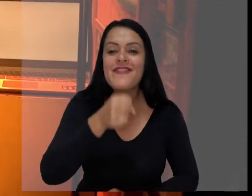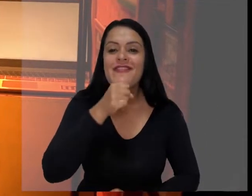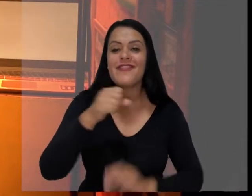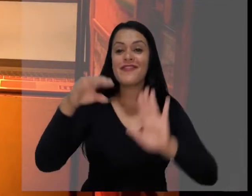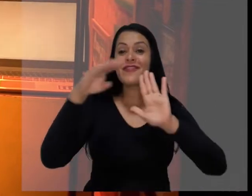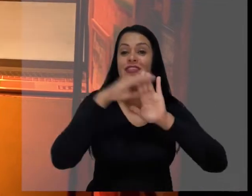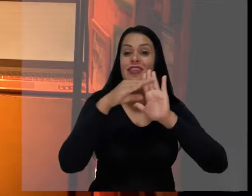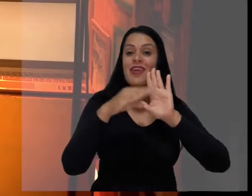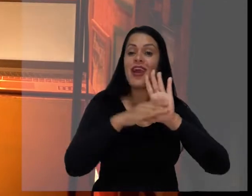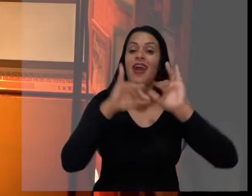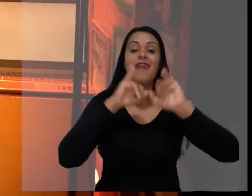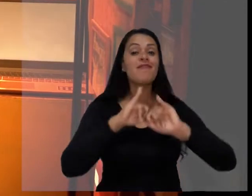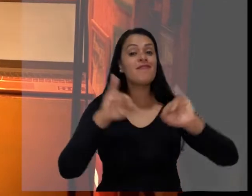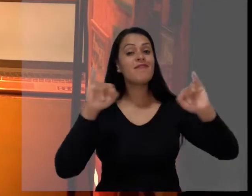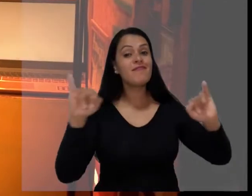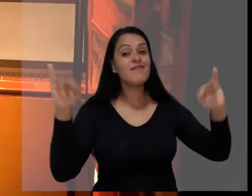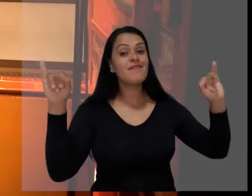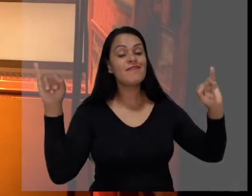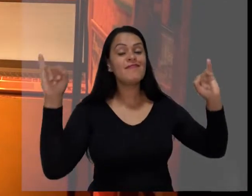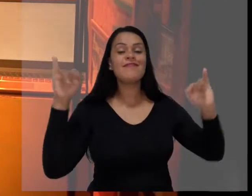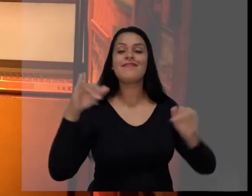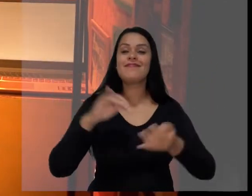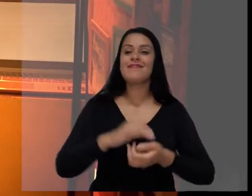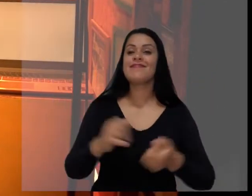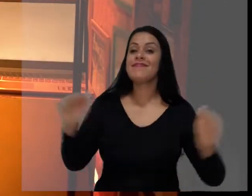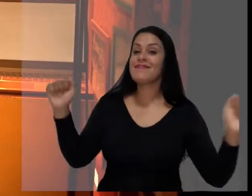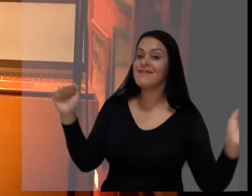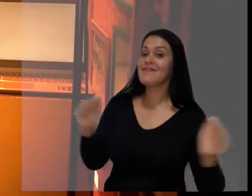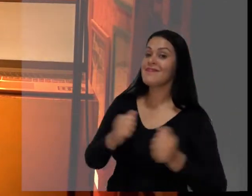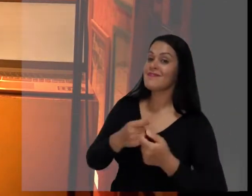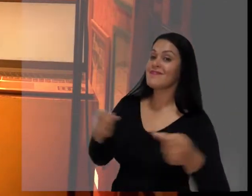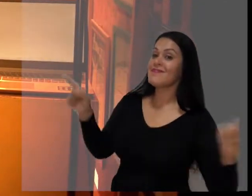Receita da Oma.